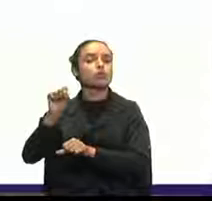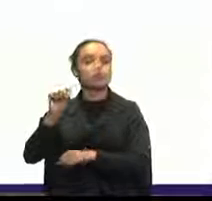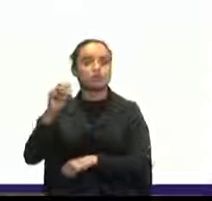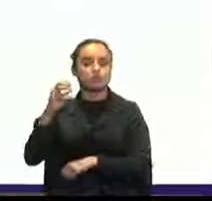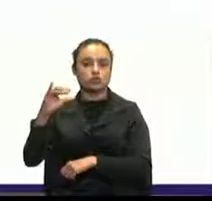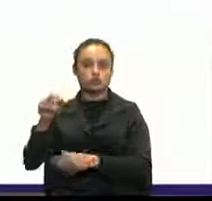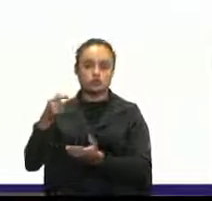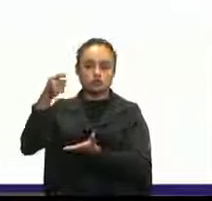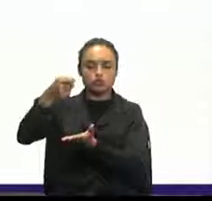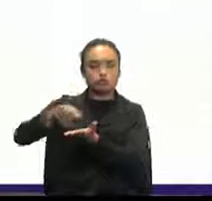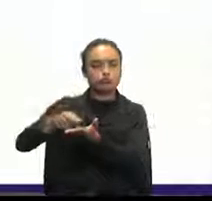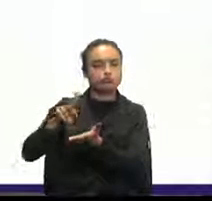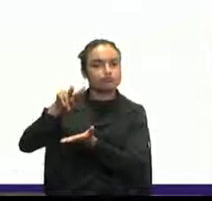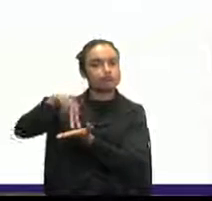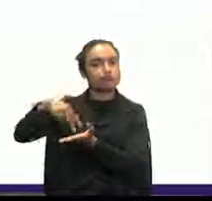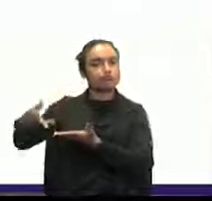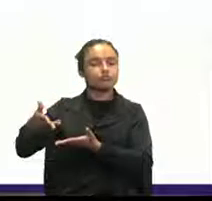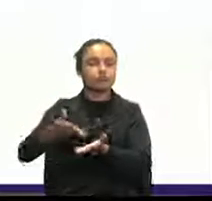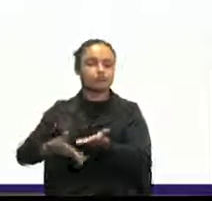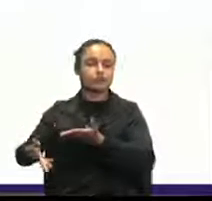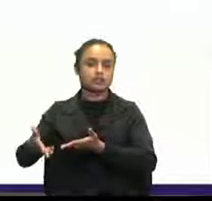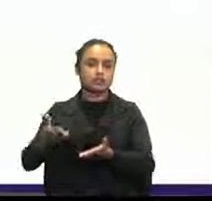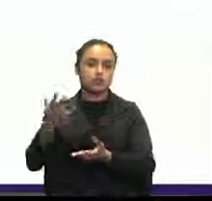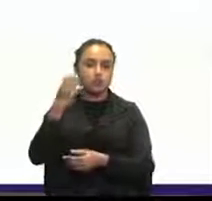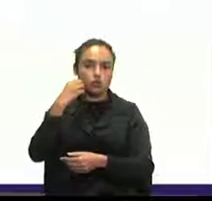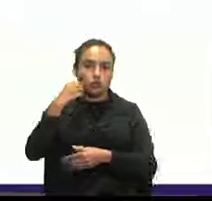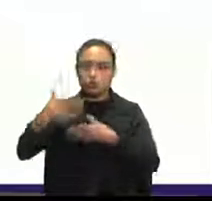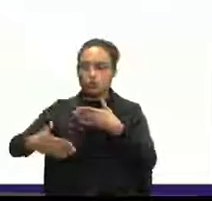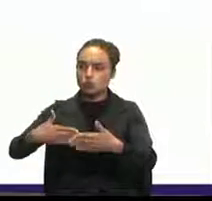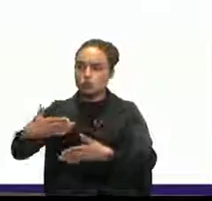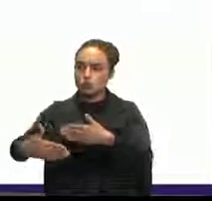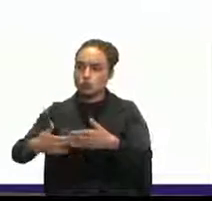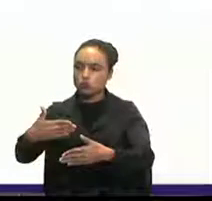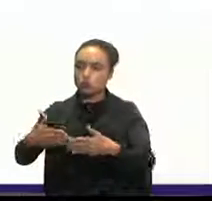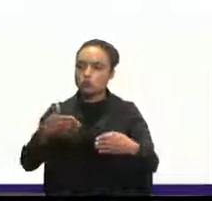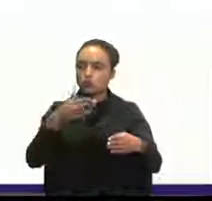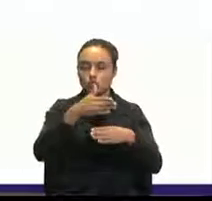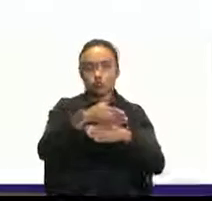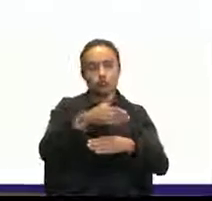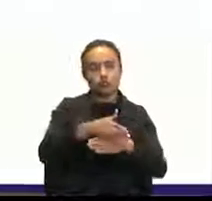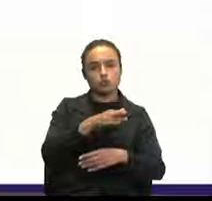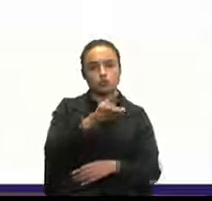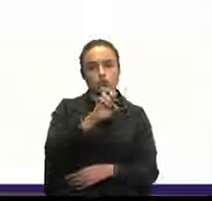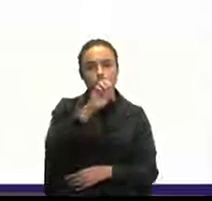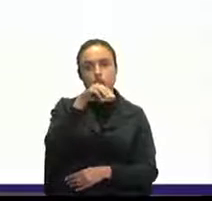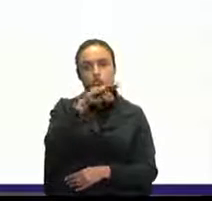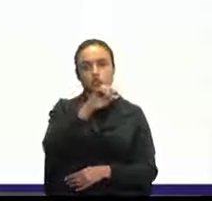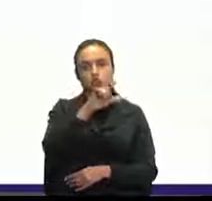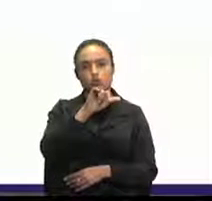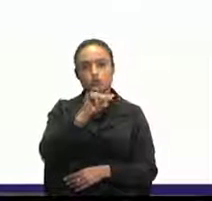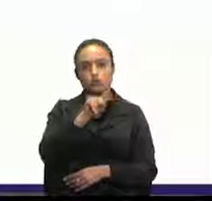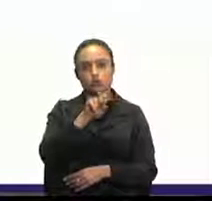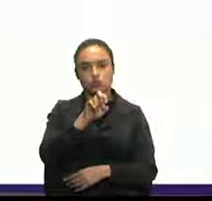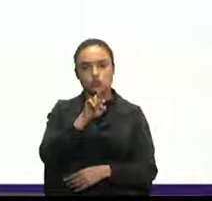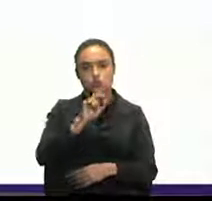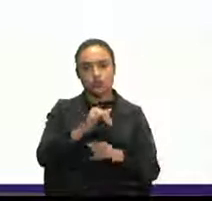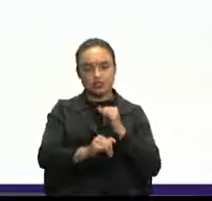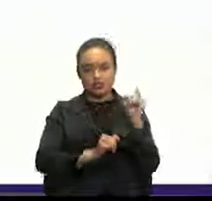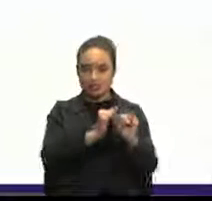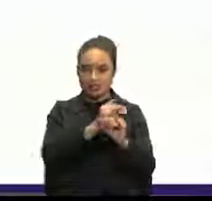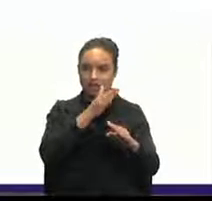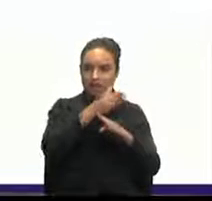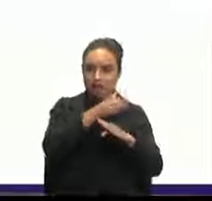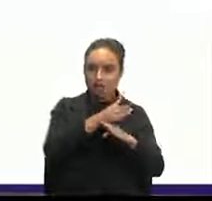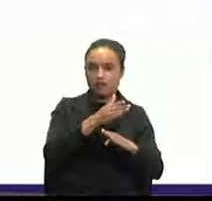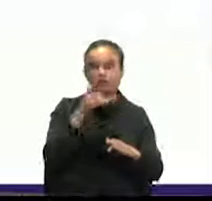corretora para entrar lá no home broker e efetuar a ordem de compra ou de venda de uma ação porém você tentar esperto que